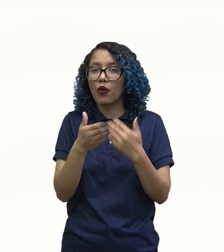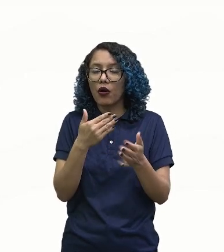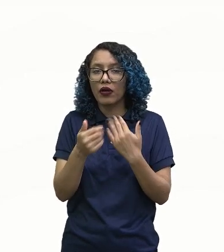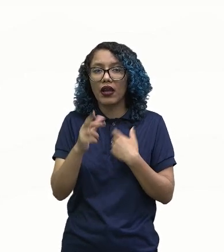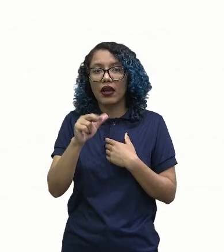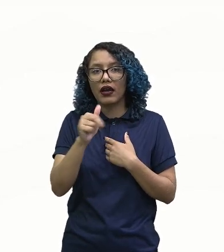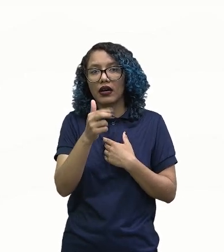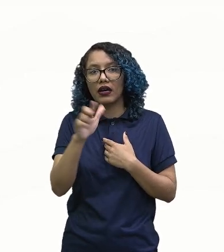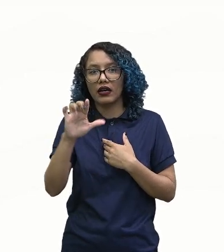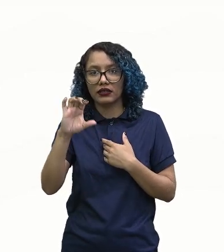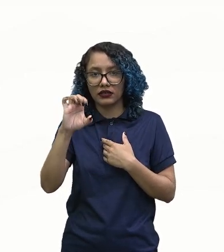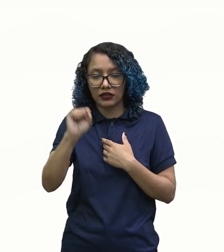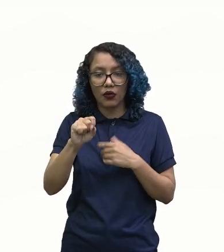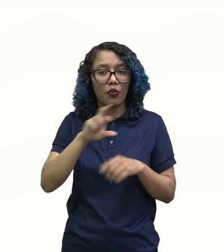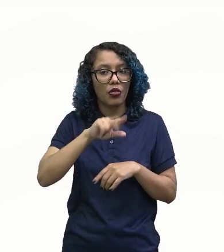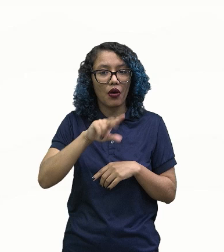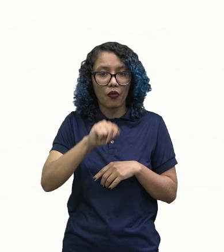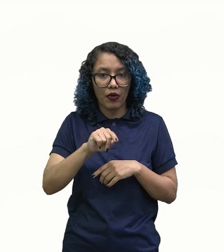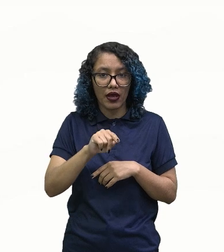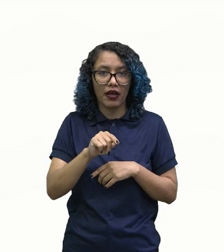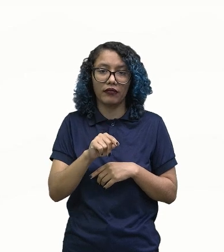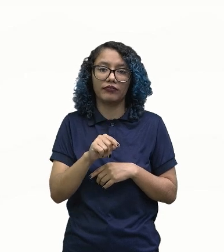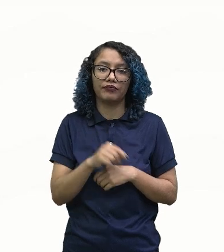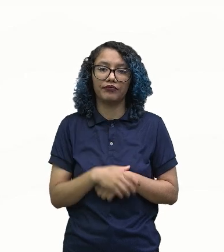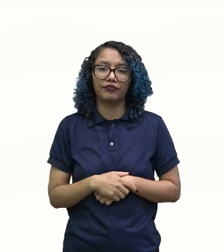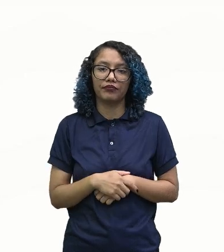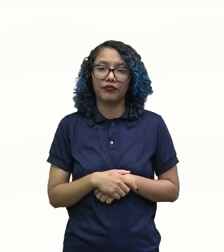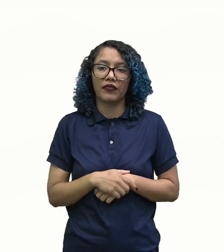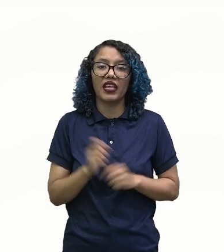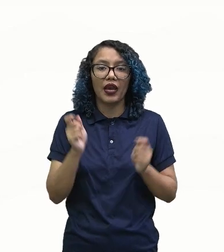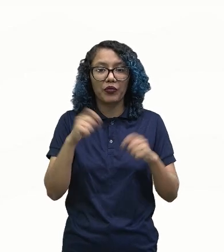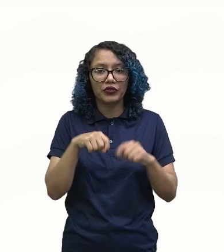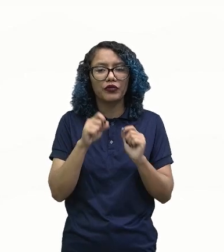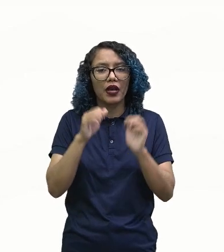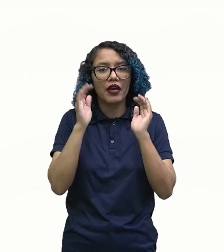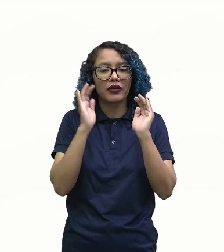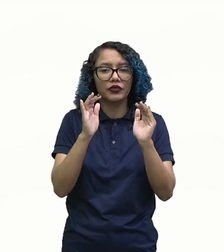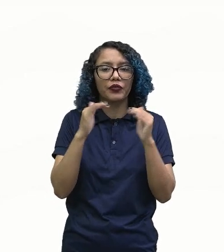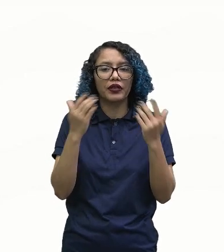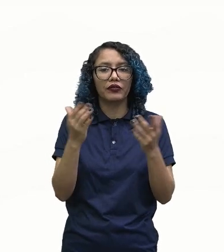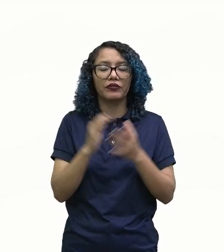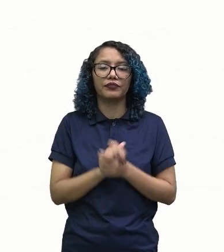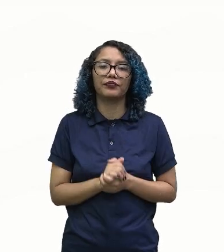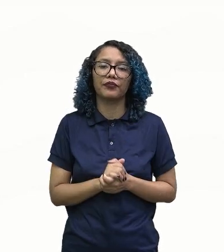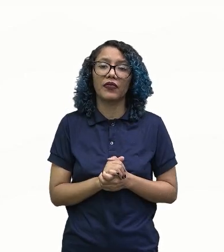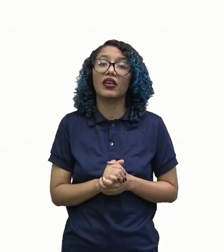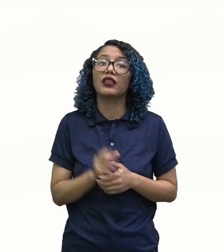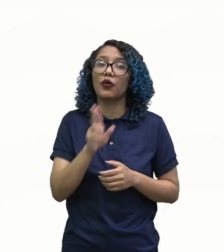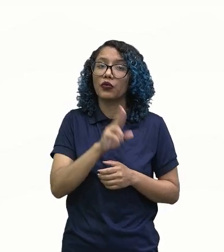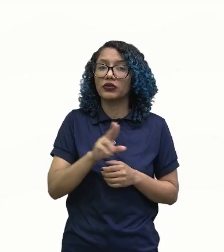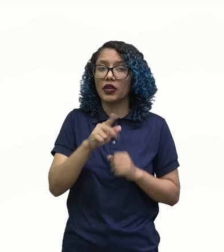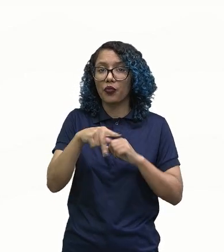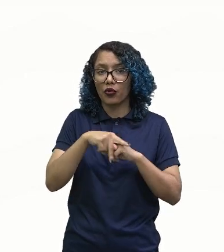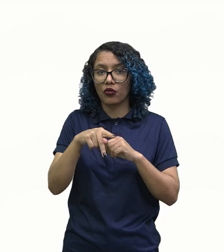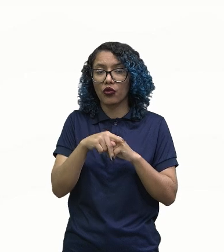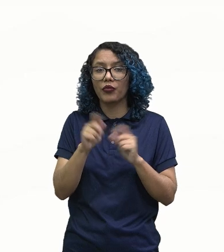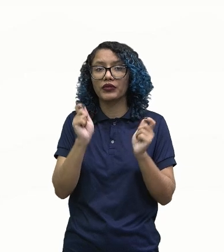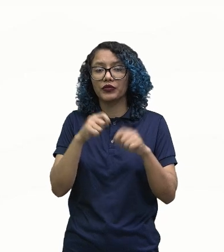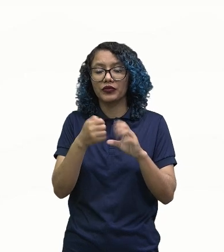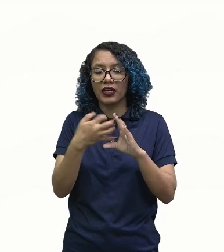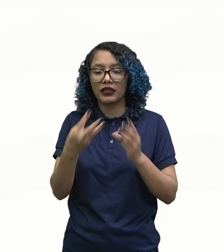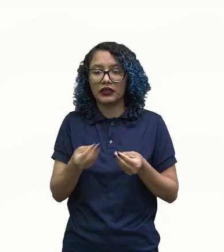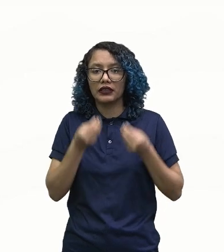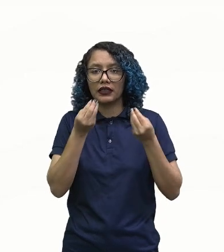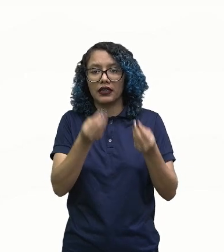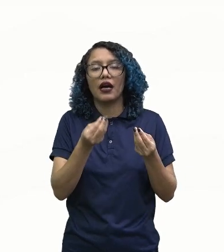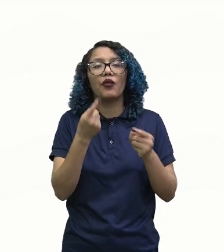perceba que dentro desse texto aí, eu utilizei a ideia do pronome relativo para caracterizar, ok? Estou usando